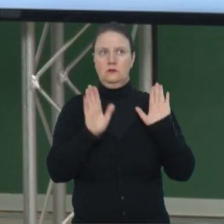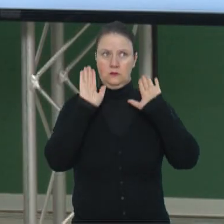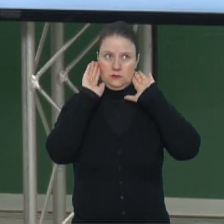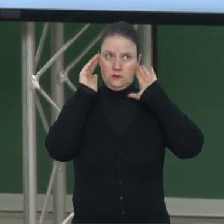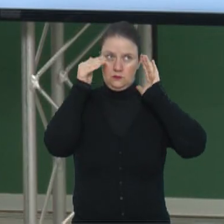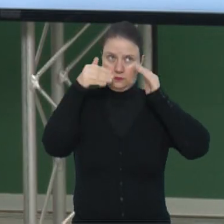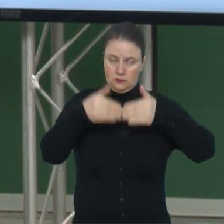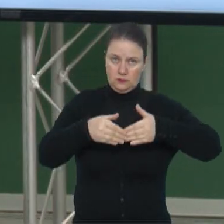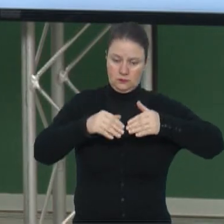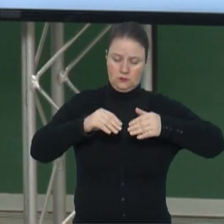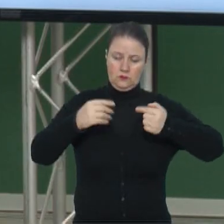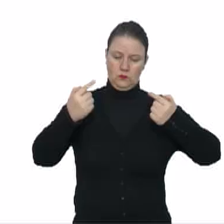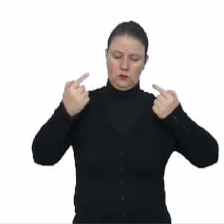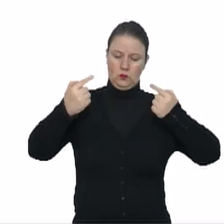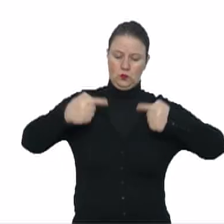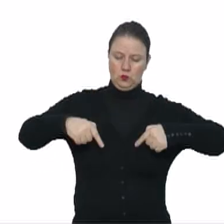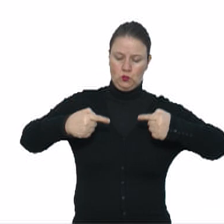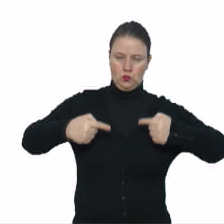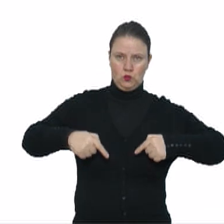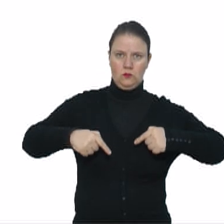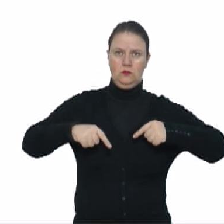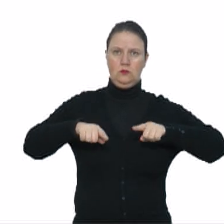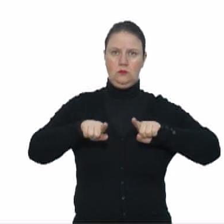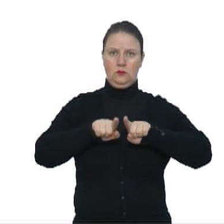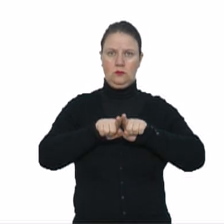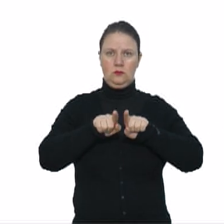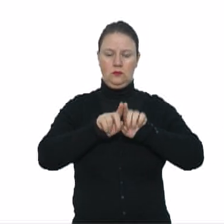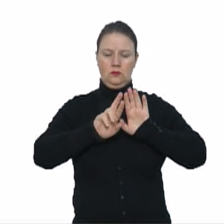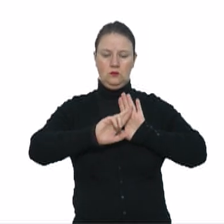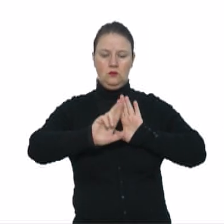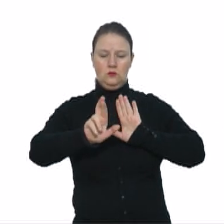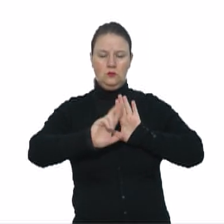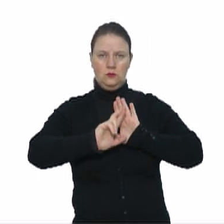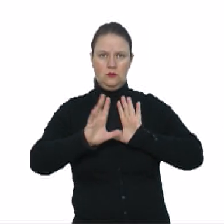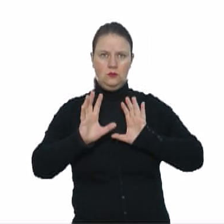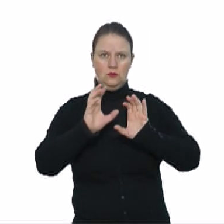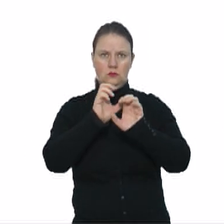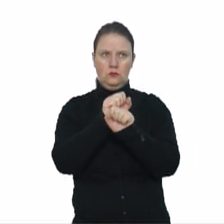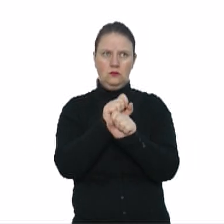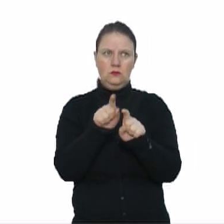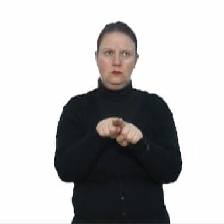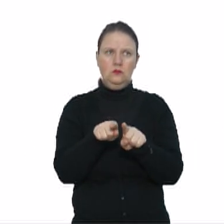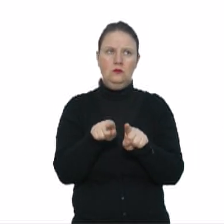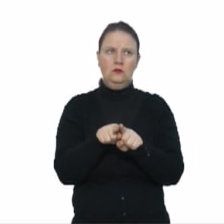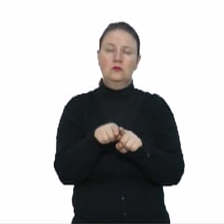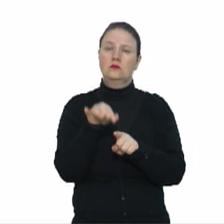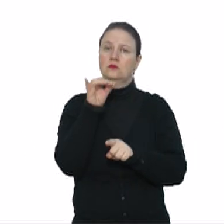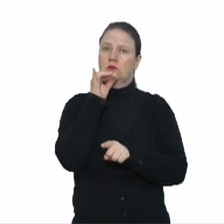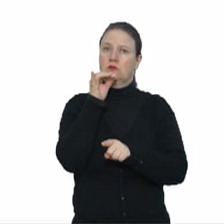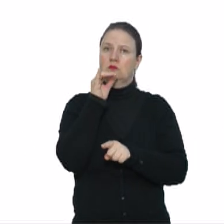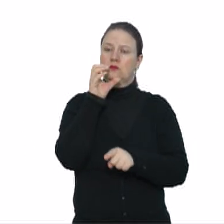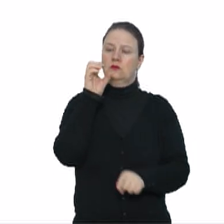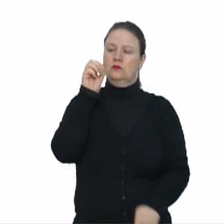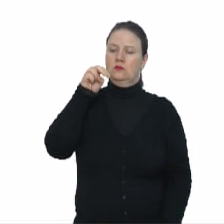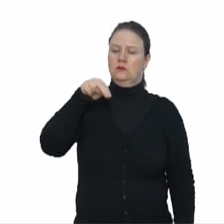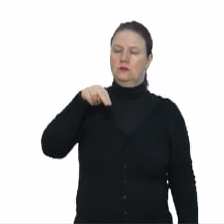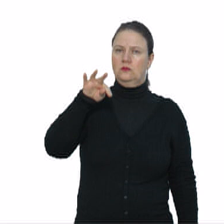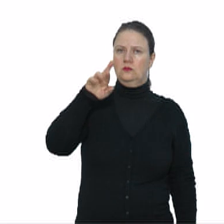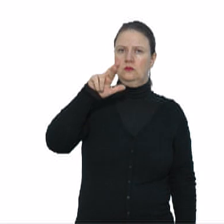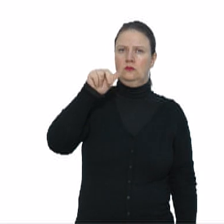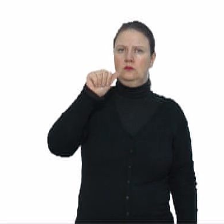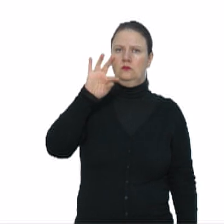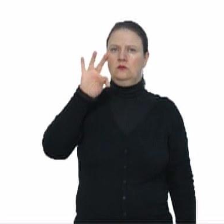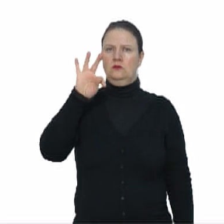nessas duas, tá? Que indicam contraste e resultado. Então, nós temos aqui alguns exemplos. De contraste, nós temos o